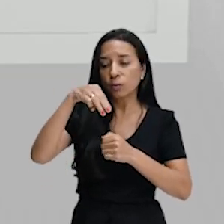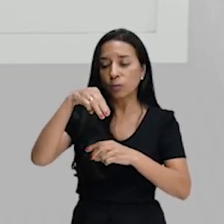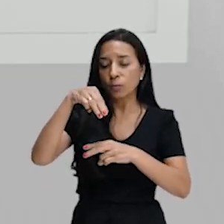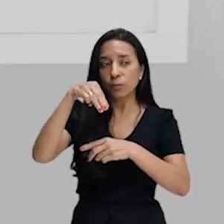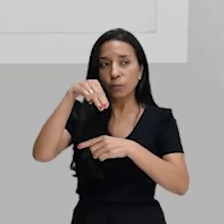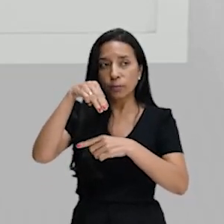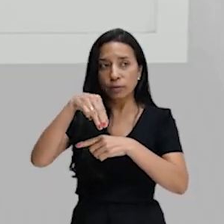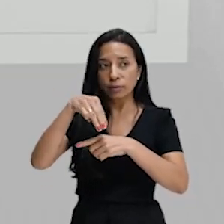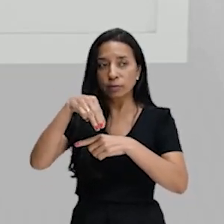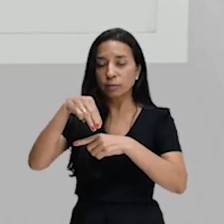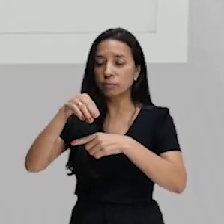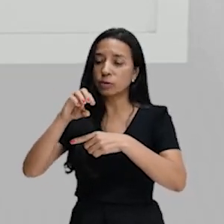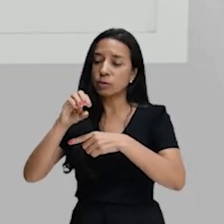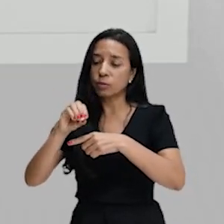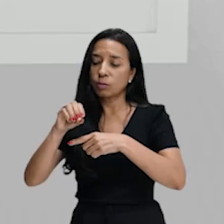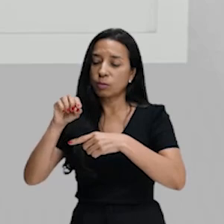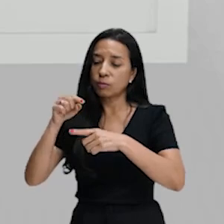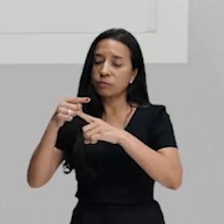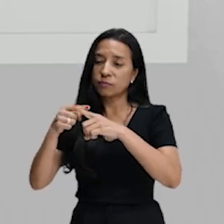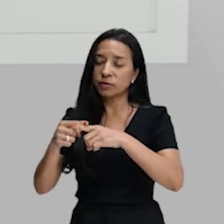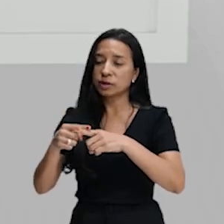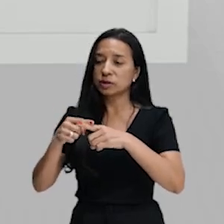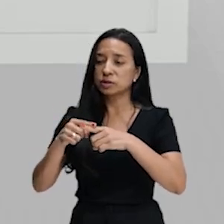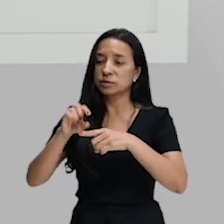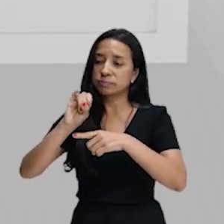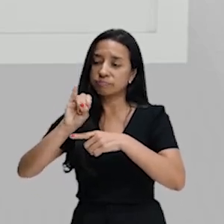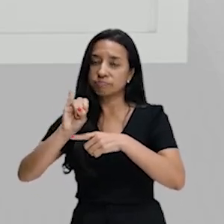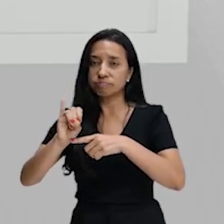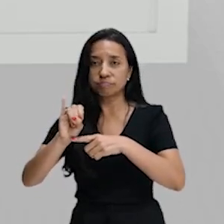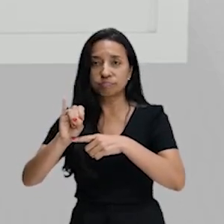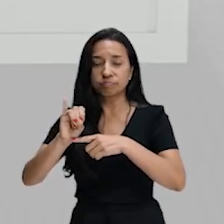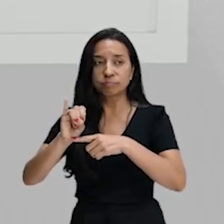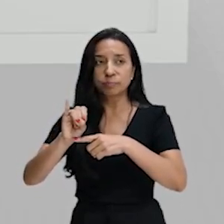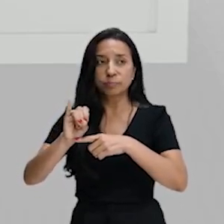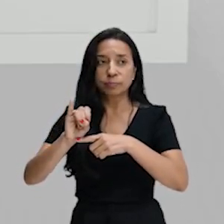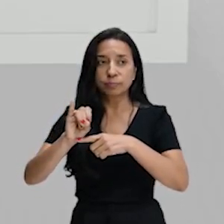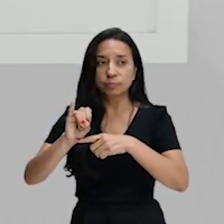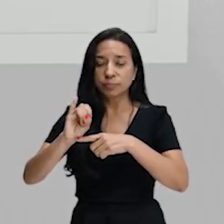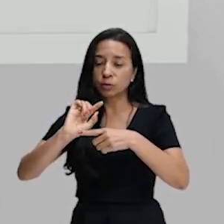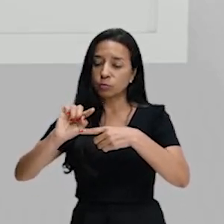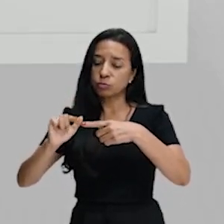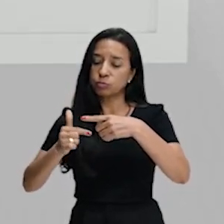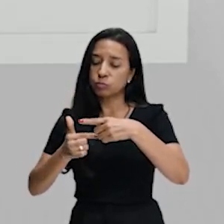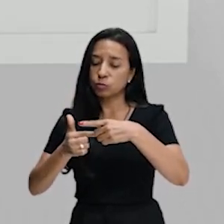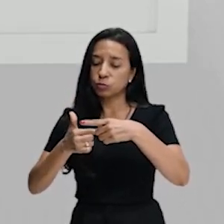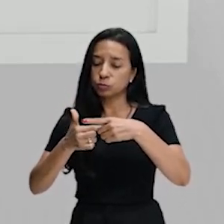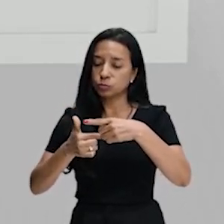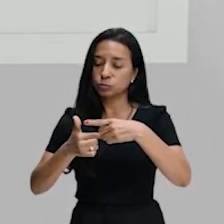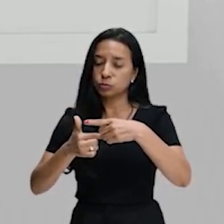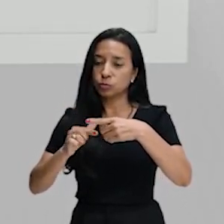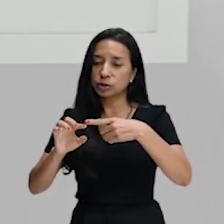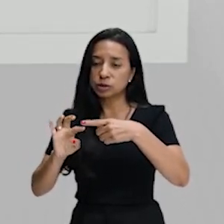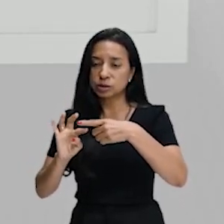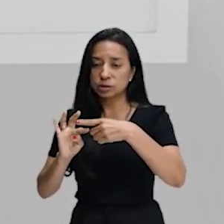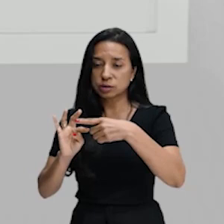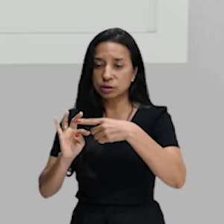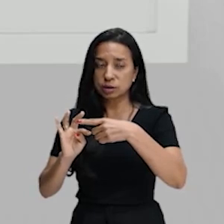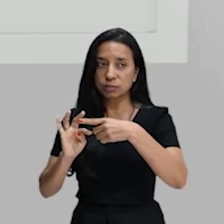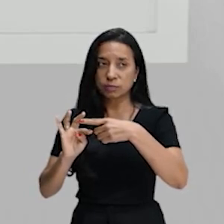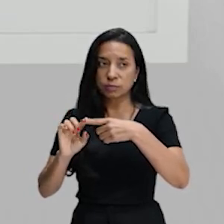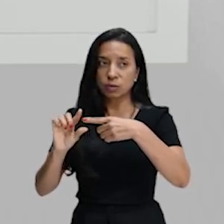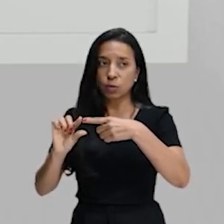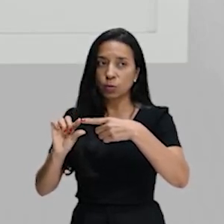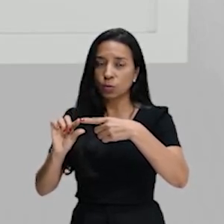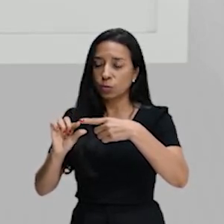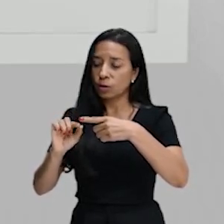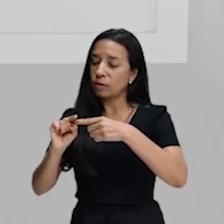2π vezes a distância, não é? Que é de 2D. Pronto. Esse 2D é 20 centímetros, nós já sabemos, né?